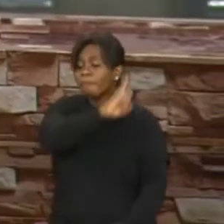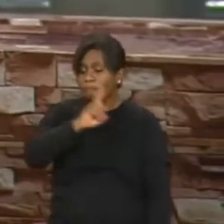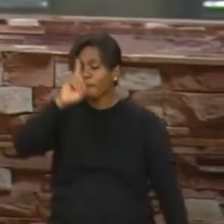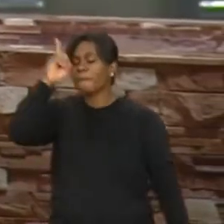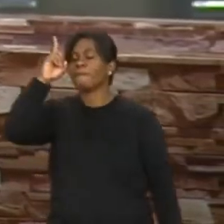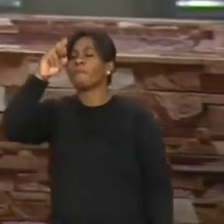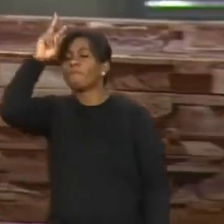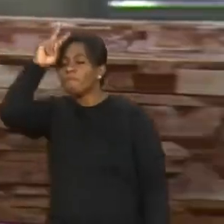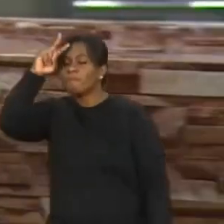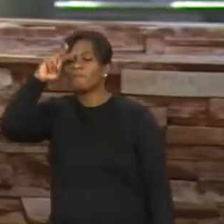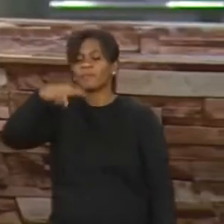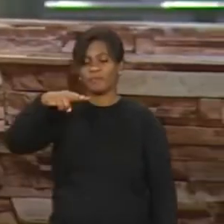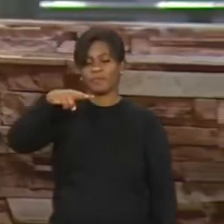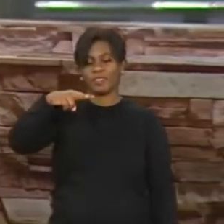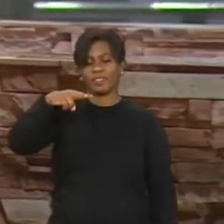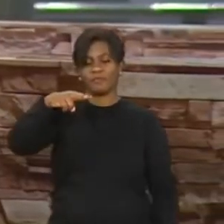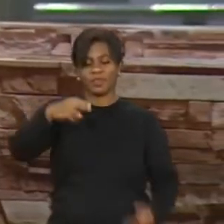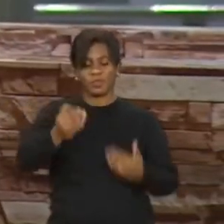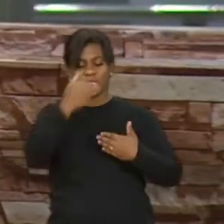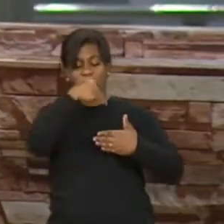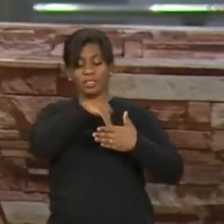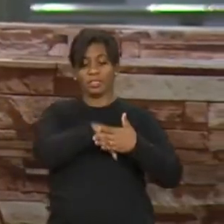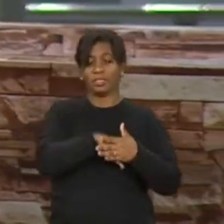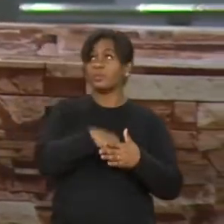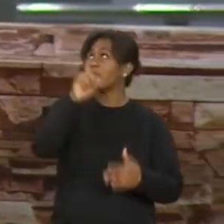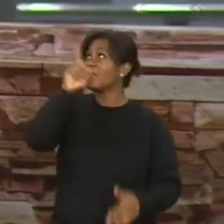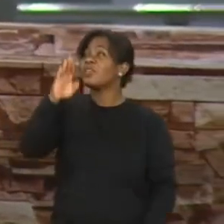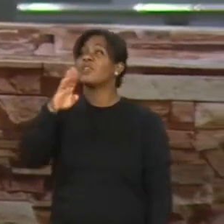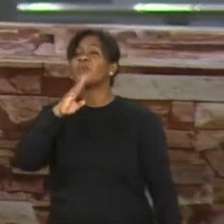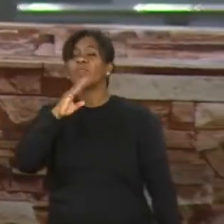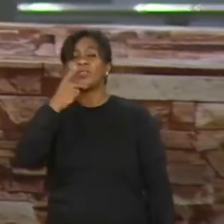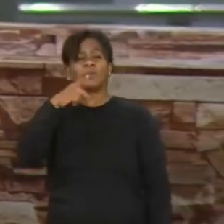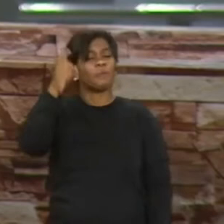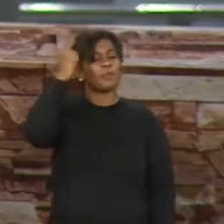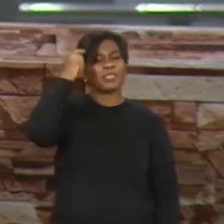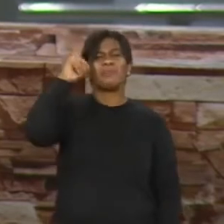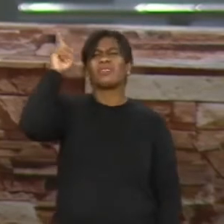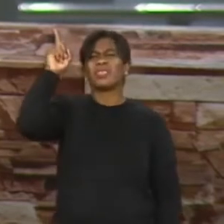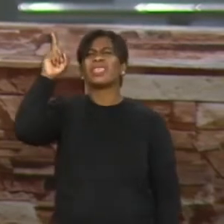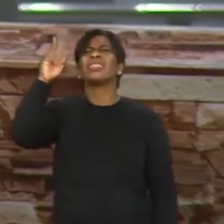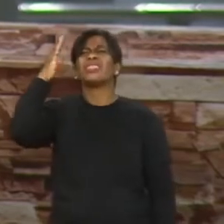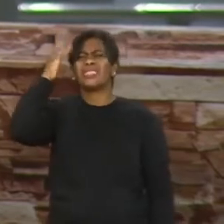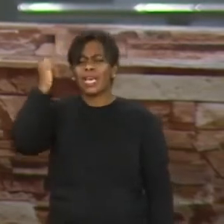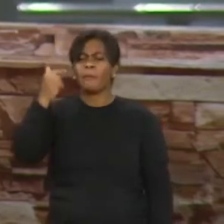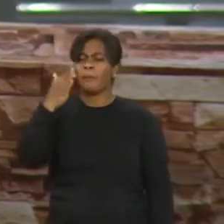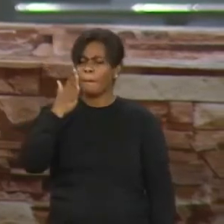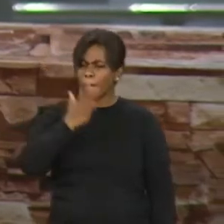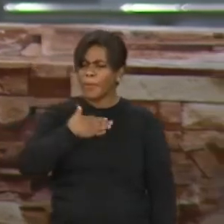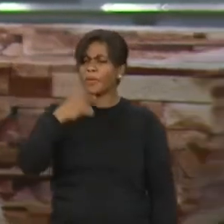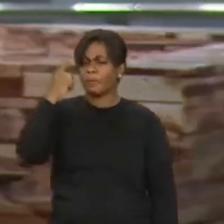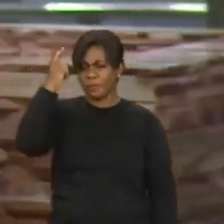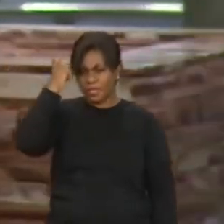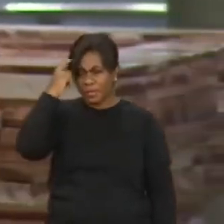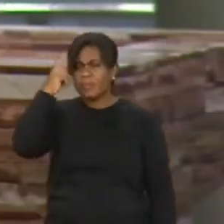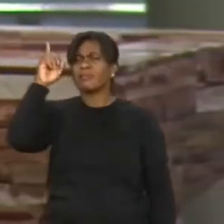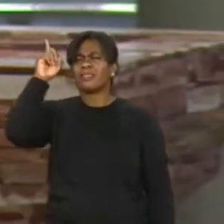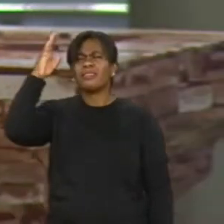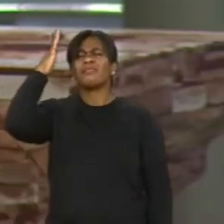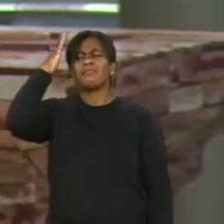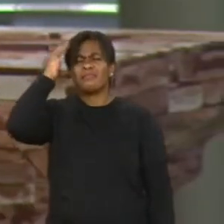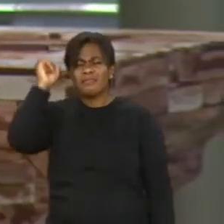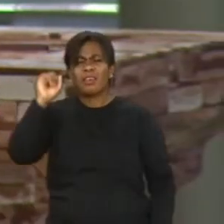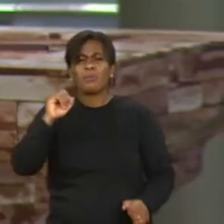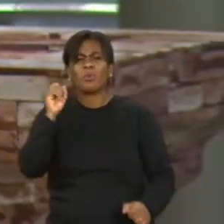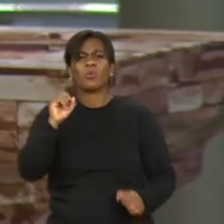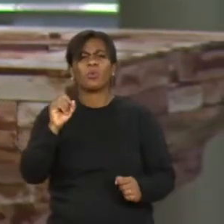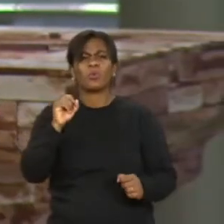está vendo o que está dentro de você. Ele conhece seu pensamento. Ele sabe o meu pensamento. Ele sabe o que